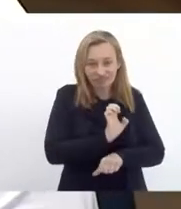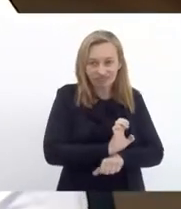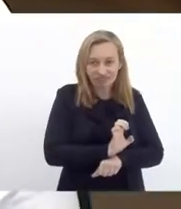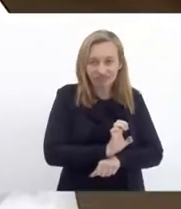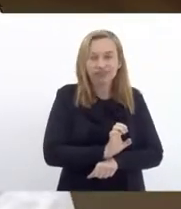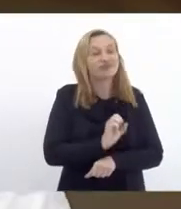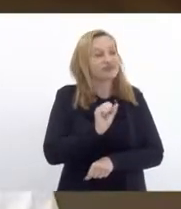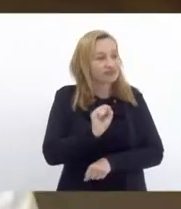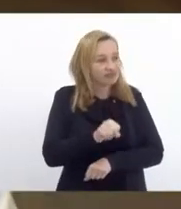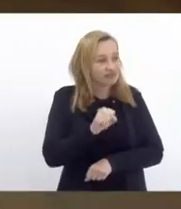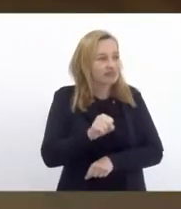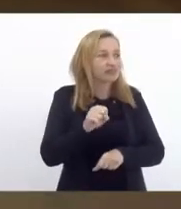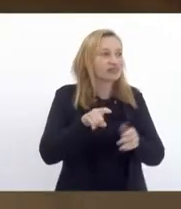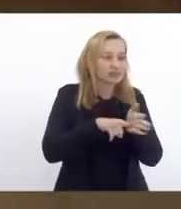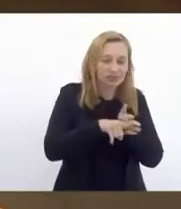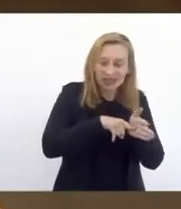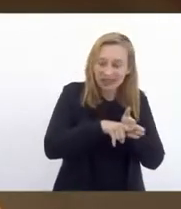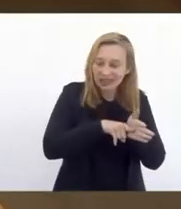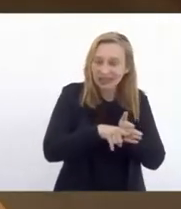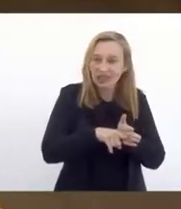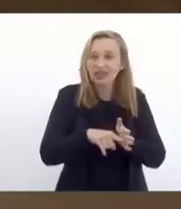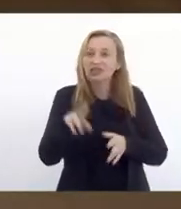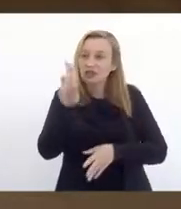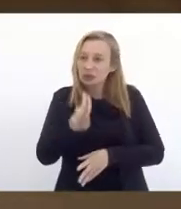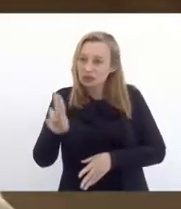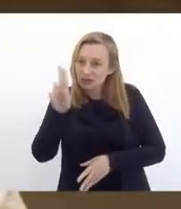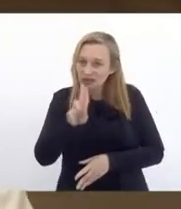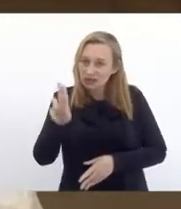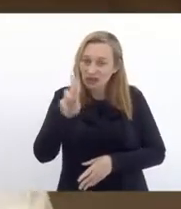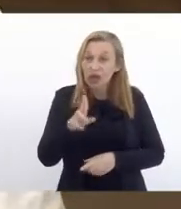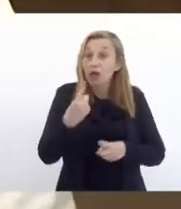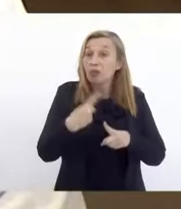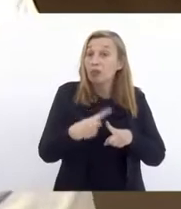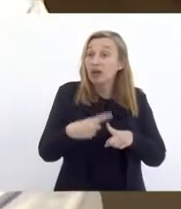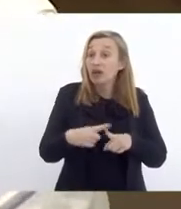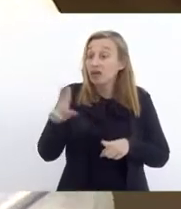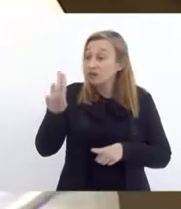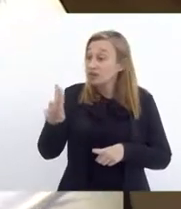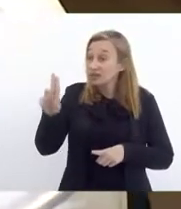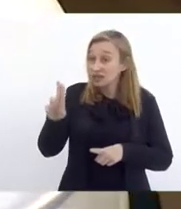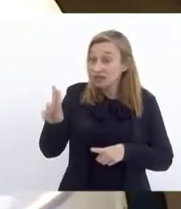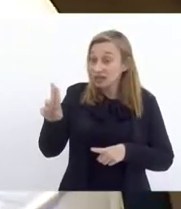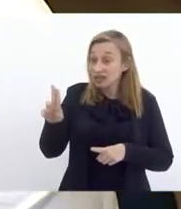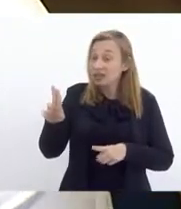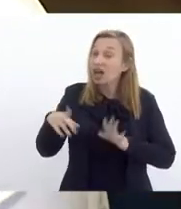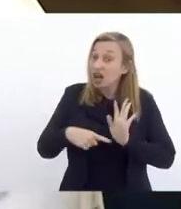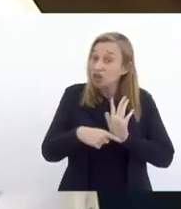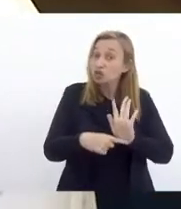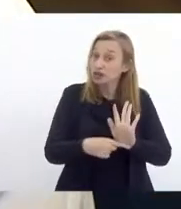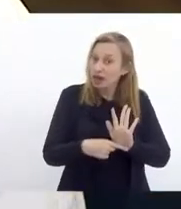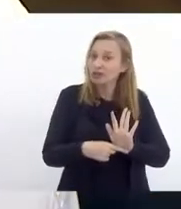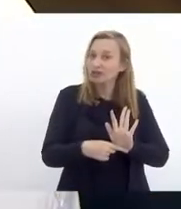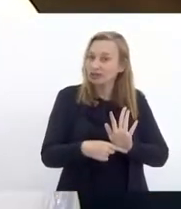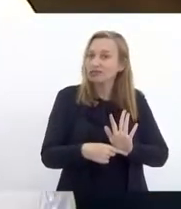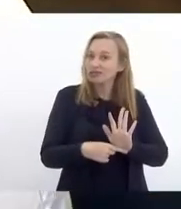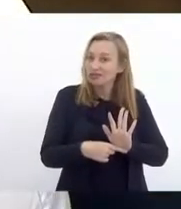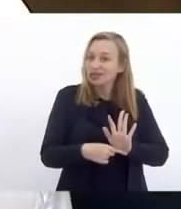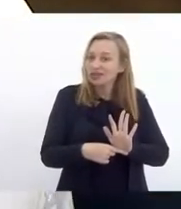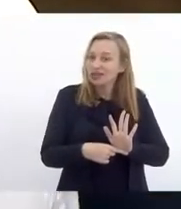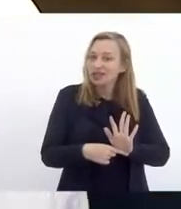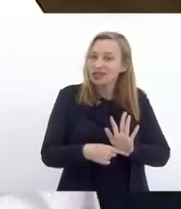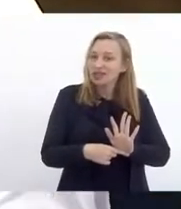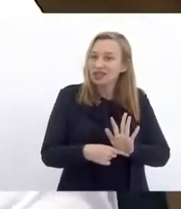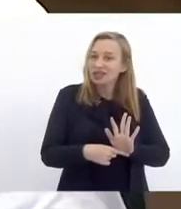através, sim, das pesquisas, através das universidades, porque elas têm contribuído muito,